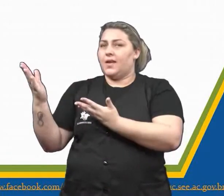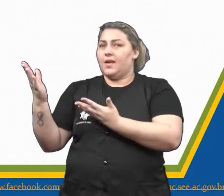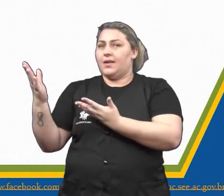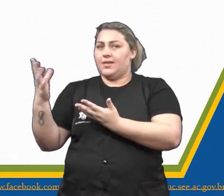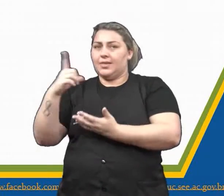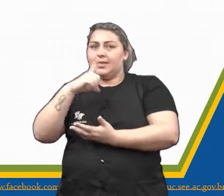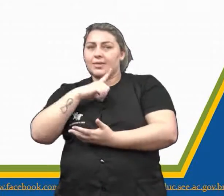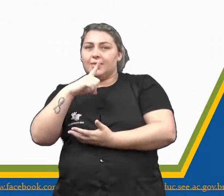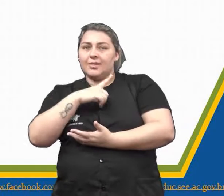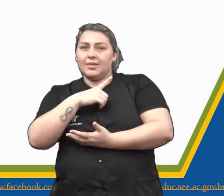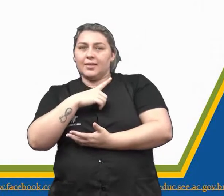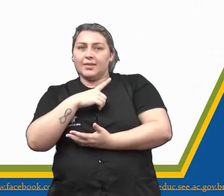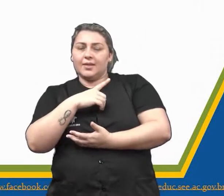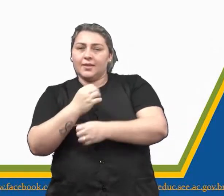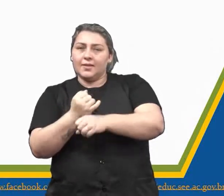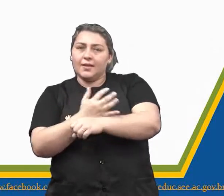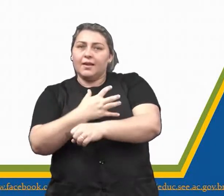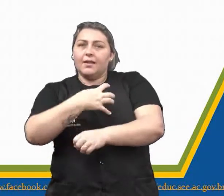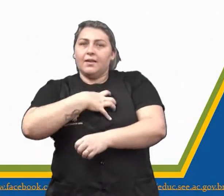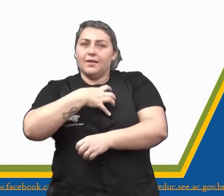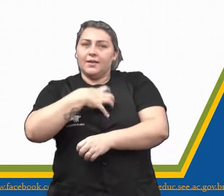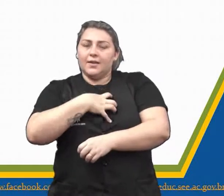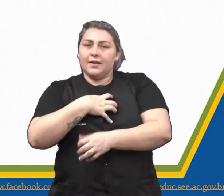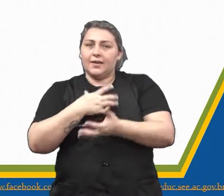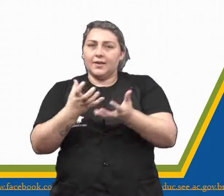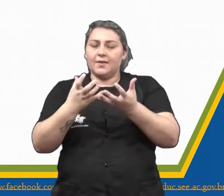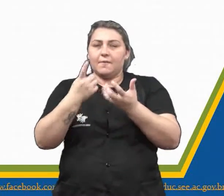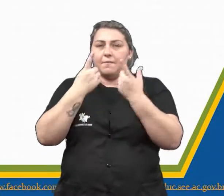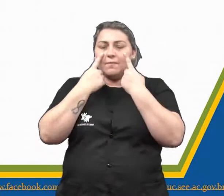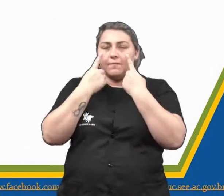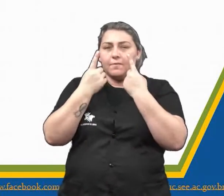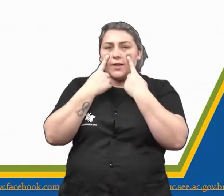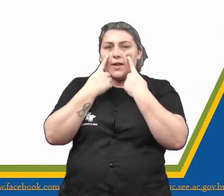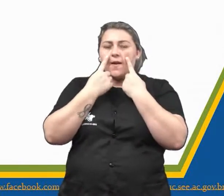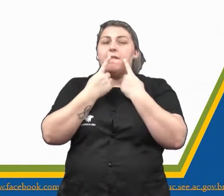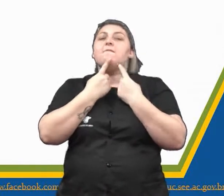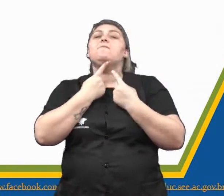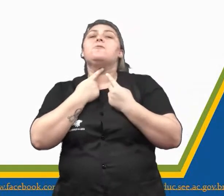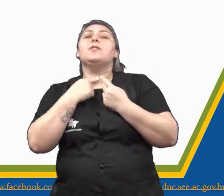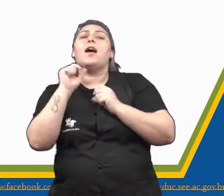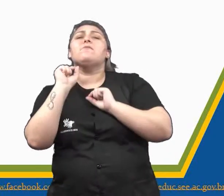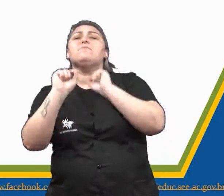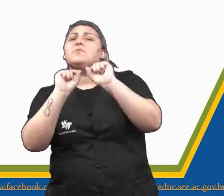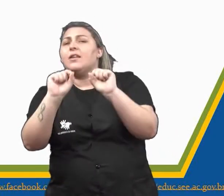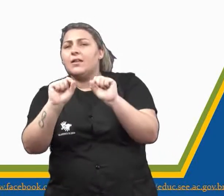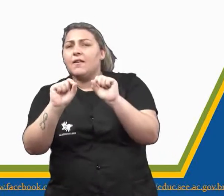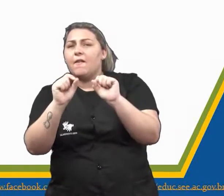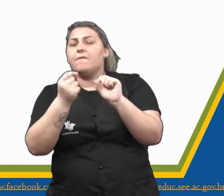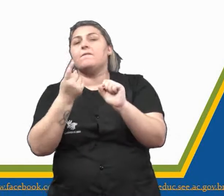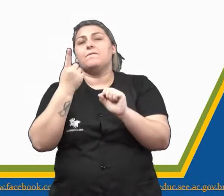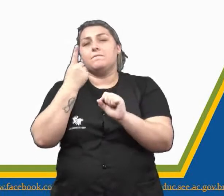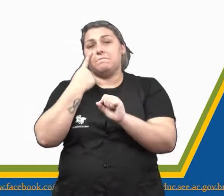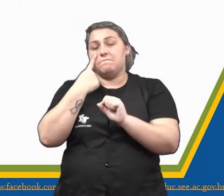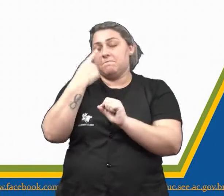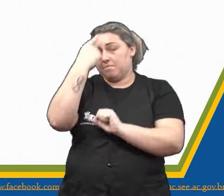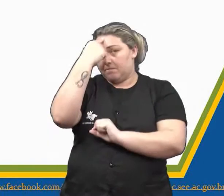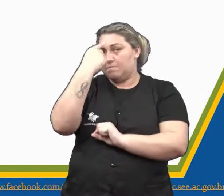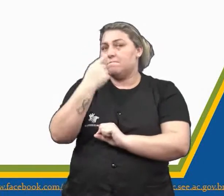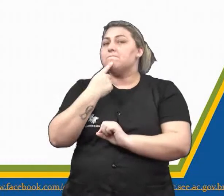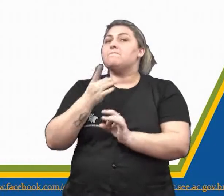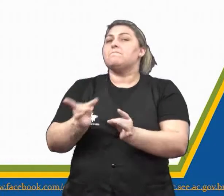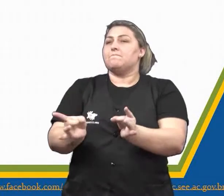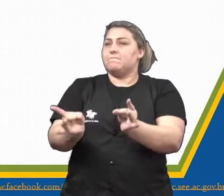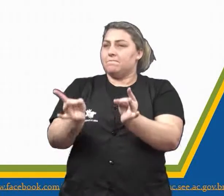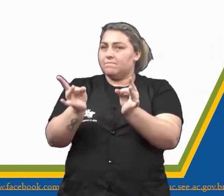algum sentido? Destaca alguma coisa nos seus olhos? Então a gente vê aí que a imagem mesmo do produto que está sendo vendido